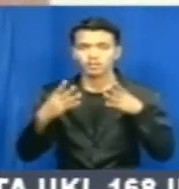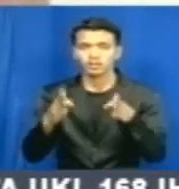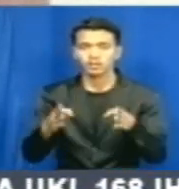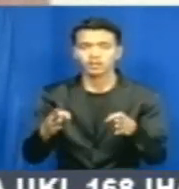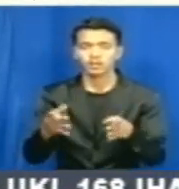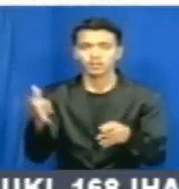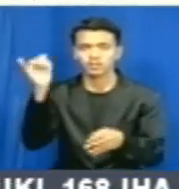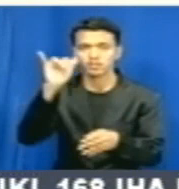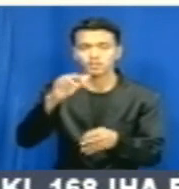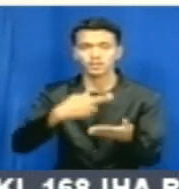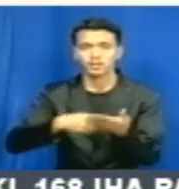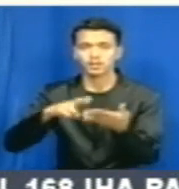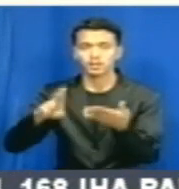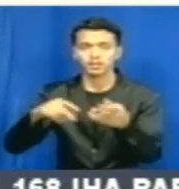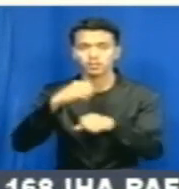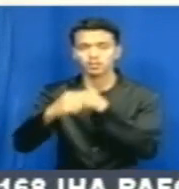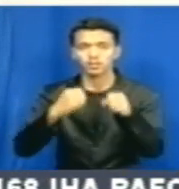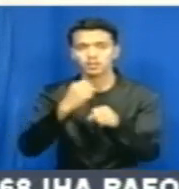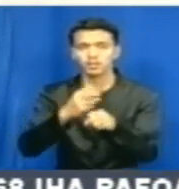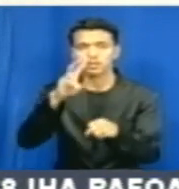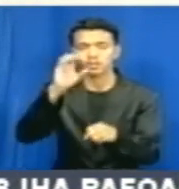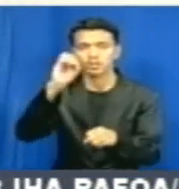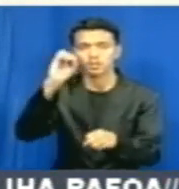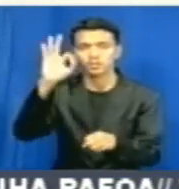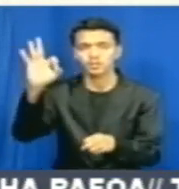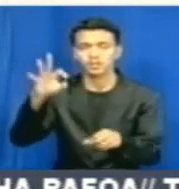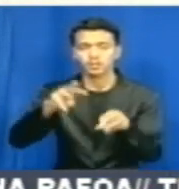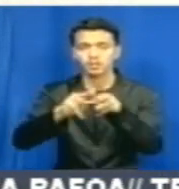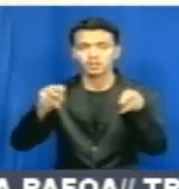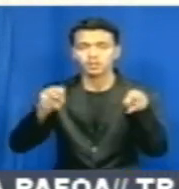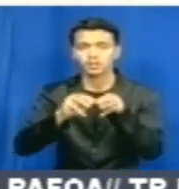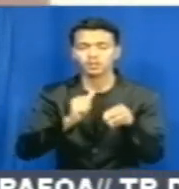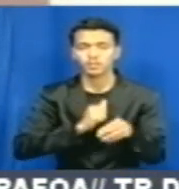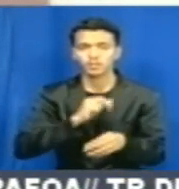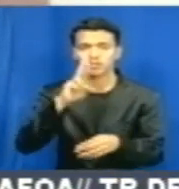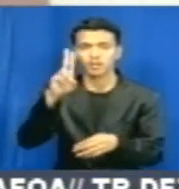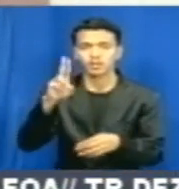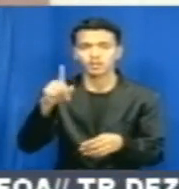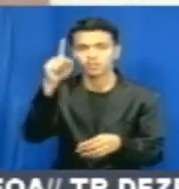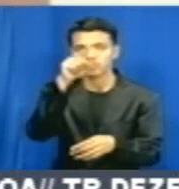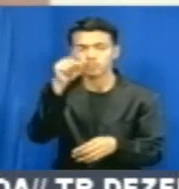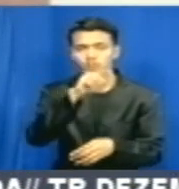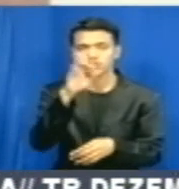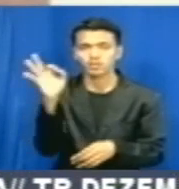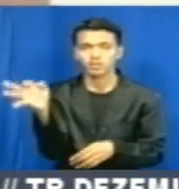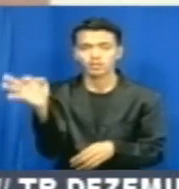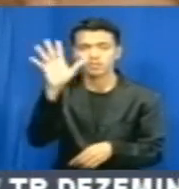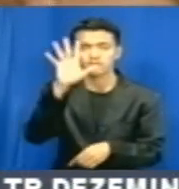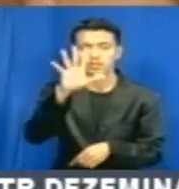martir Siranebe Resista e Atinan Rio Ruacia e o município Eleu, atinge 1% se anula